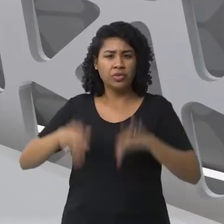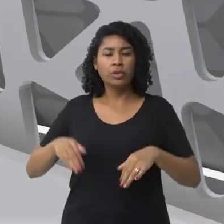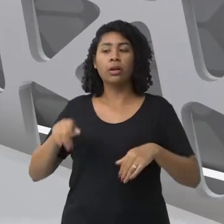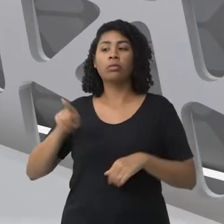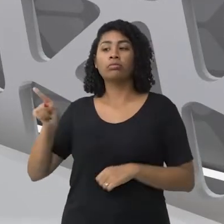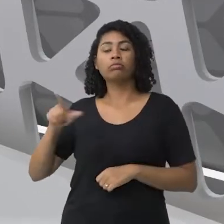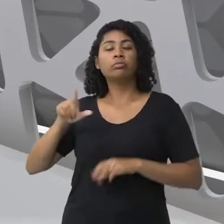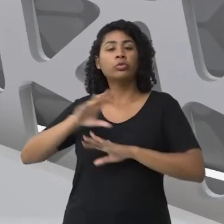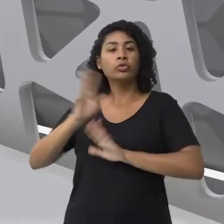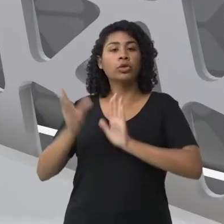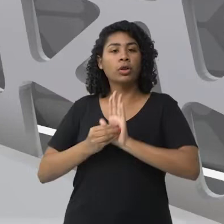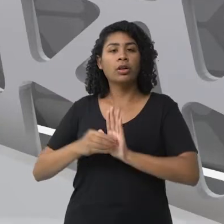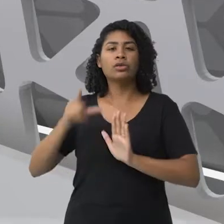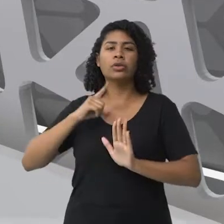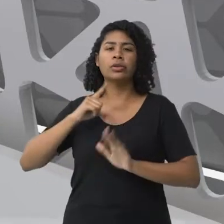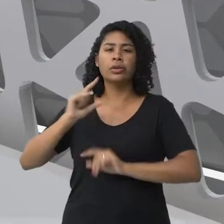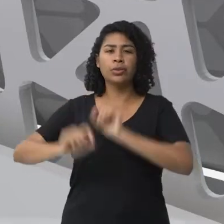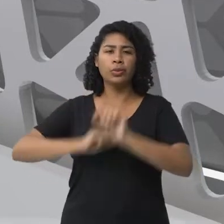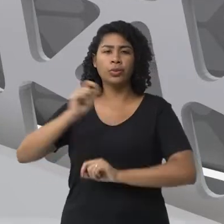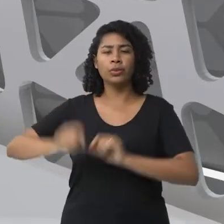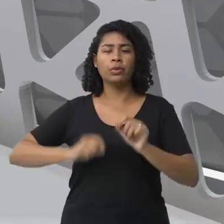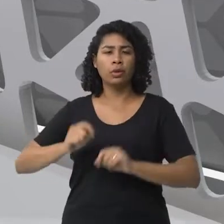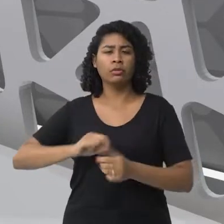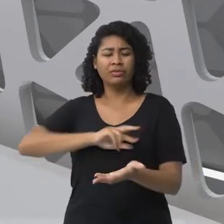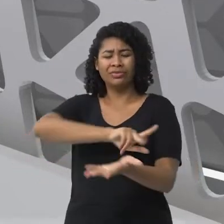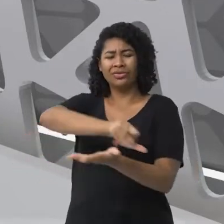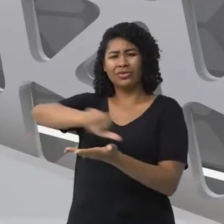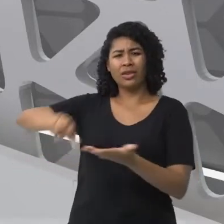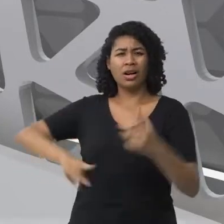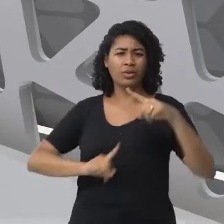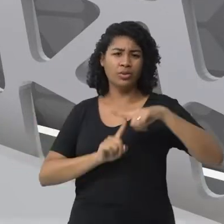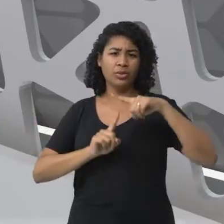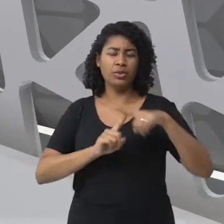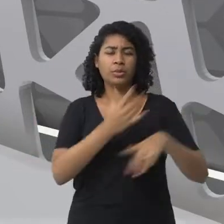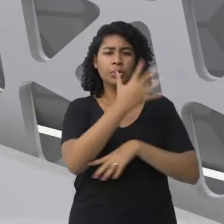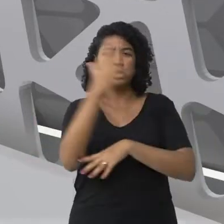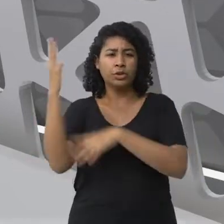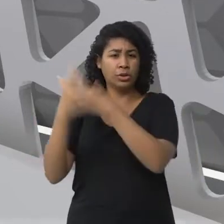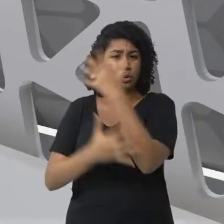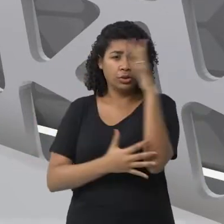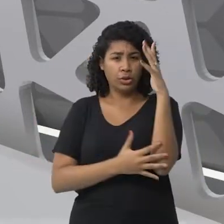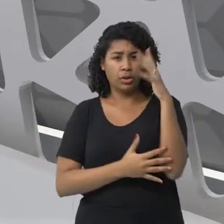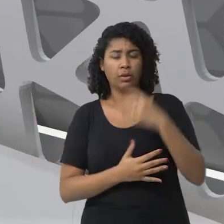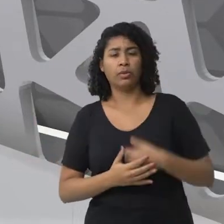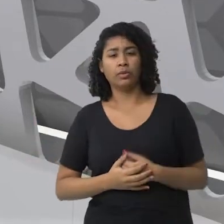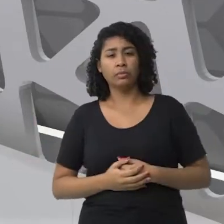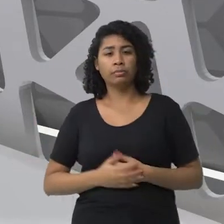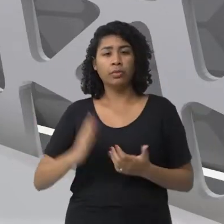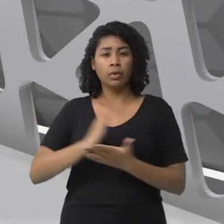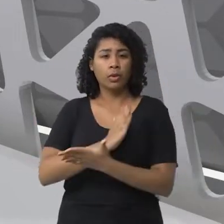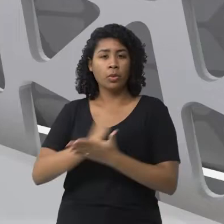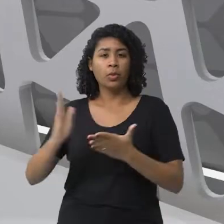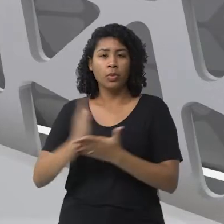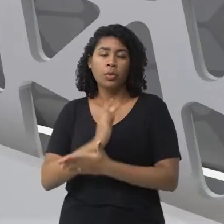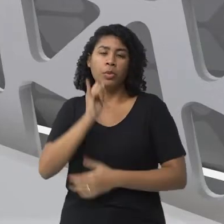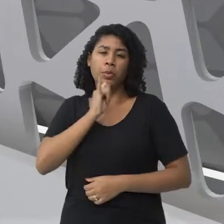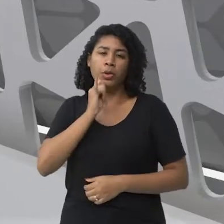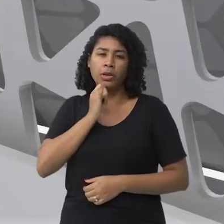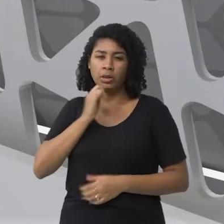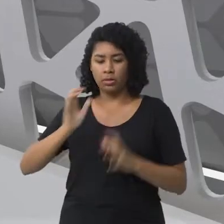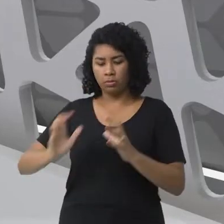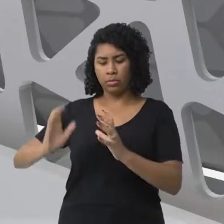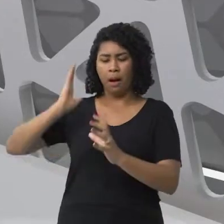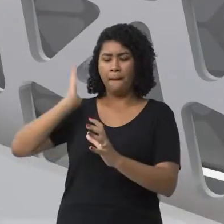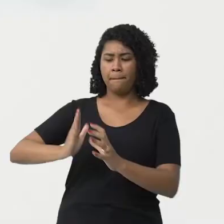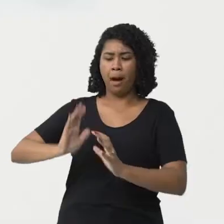ter diversos tipos de árvores, tipos de espécies vegetais. E algumas delas vão ser a castanha, a